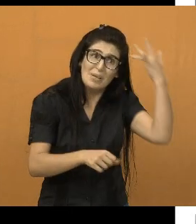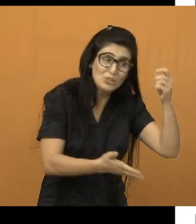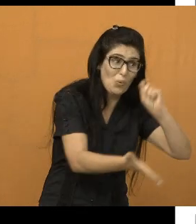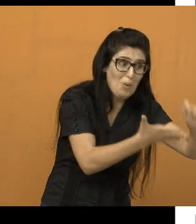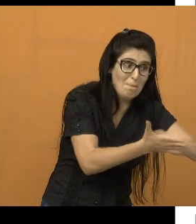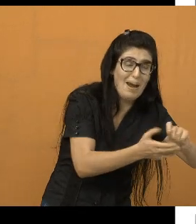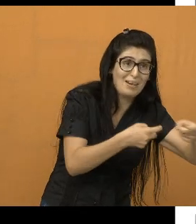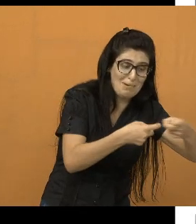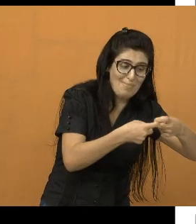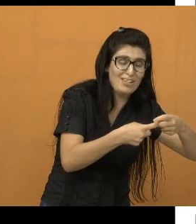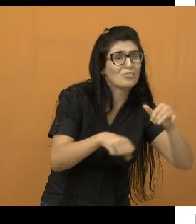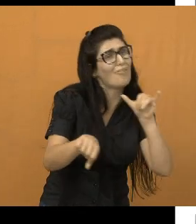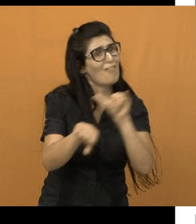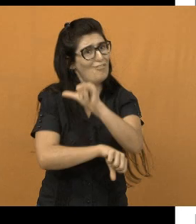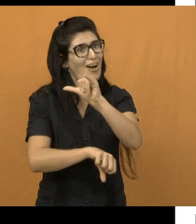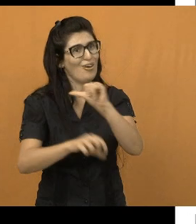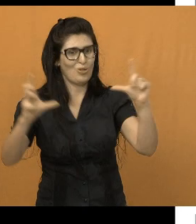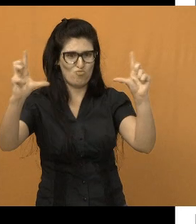especialidade médica.